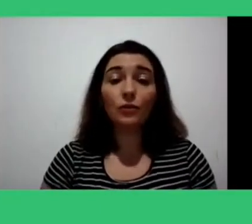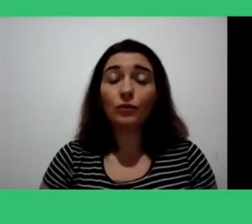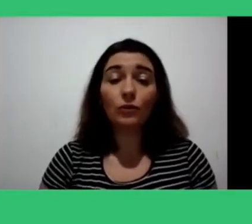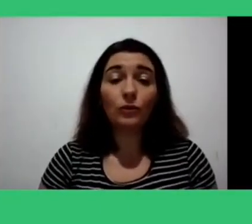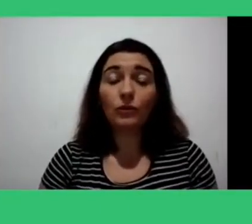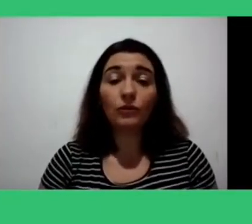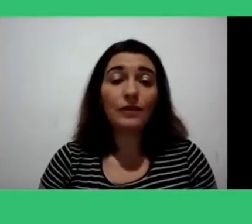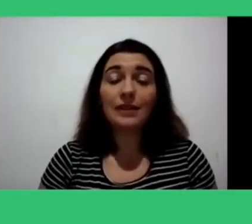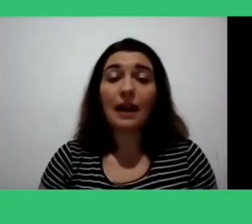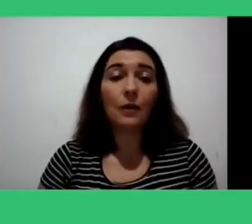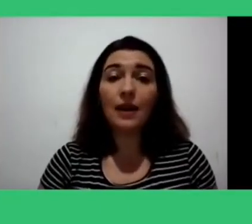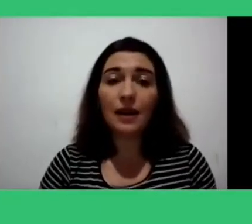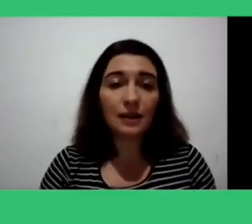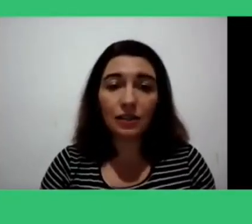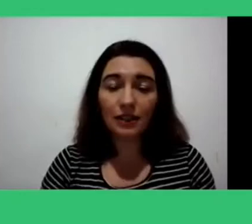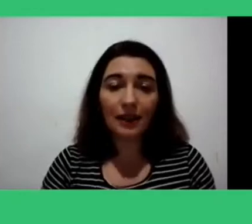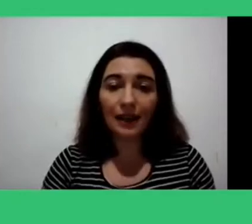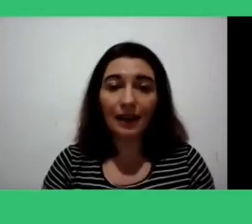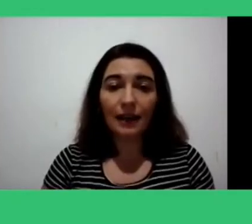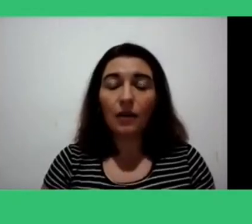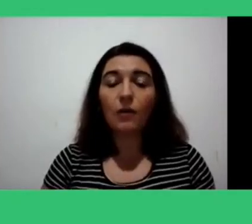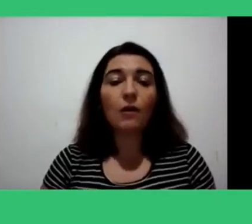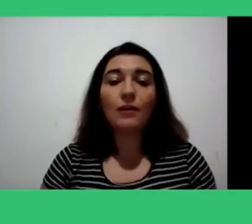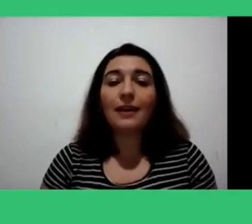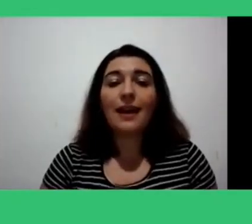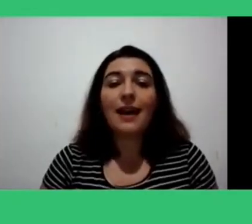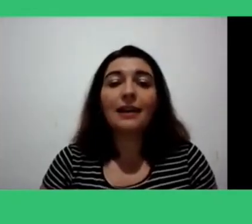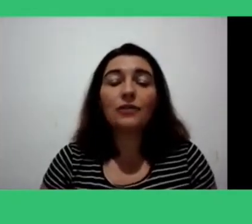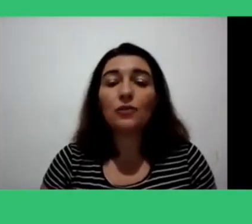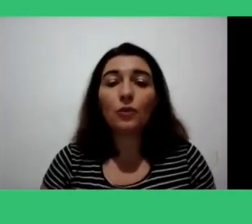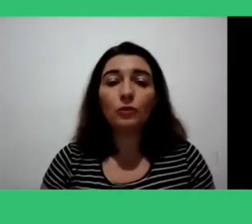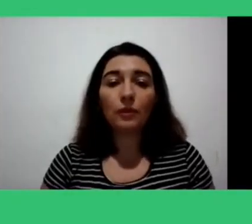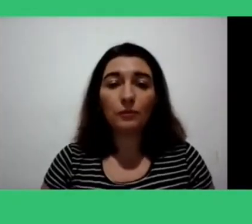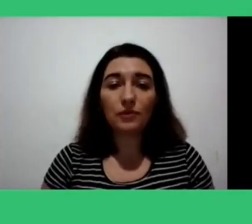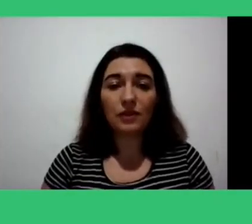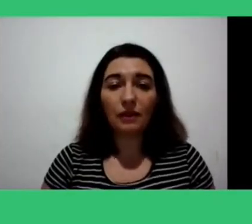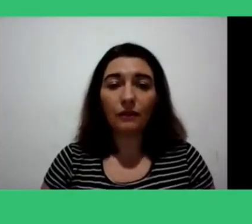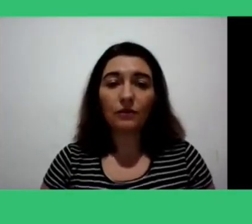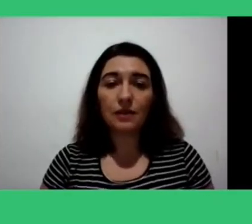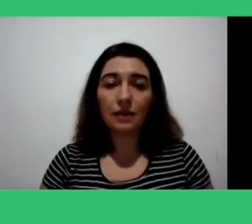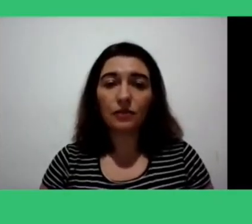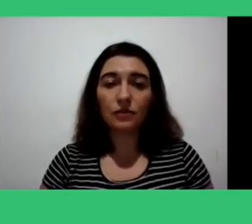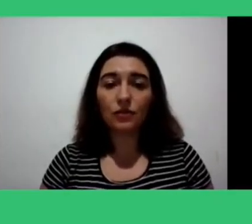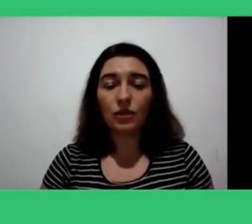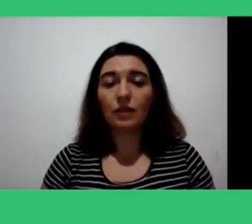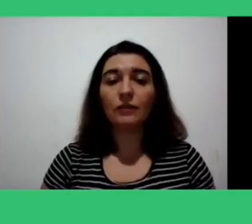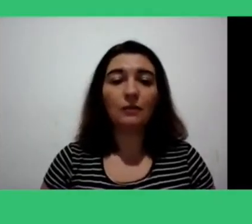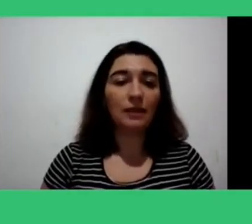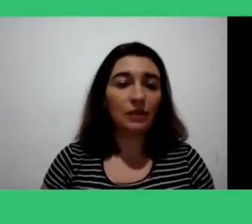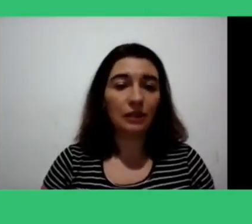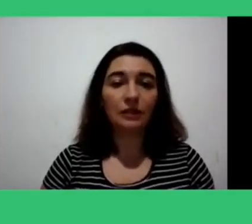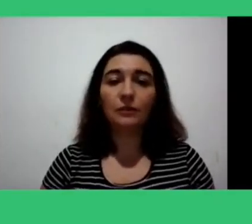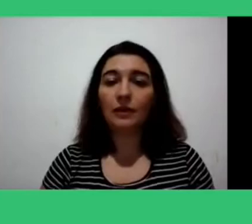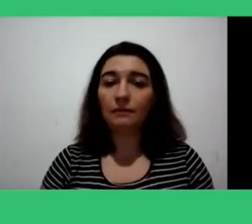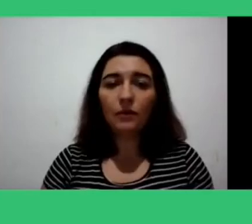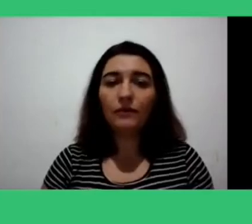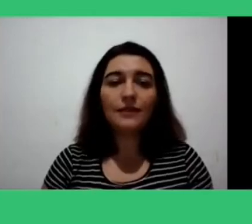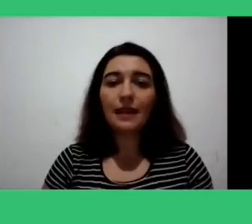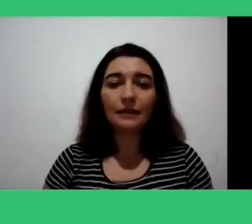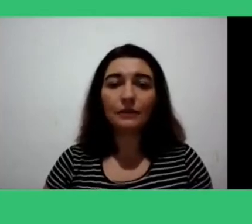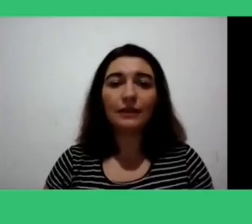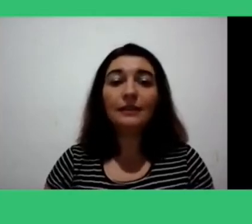eu discuto física quântica. Qualquer assunto é possível ser discutido, debatido